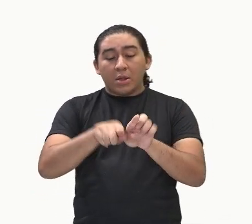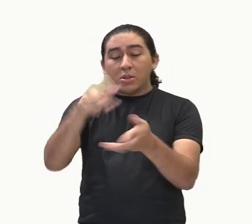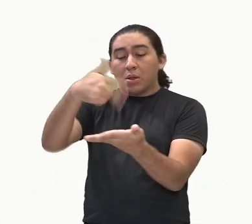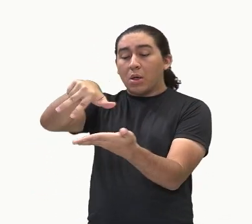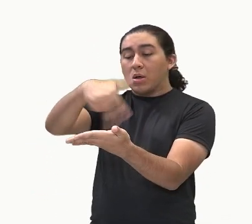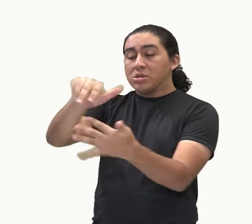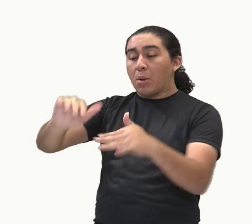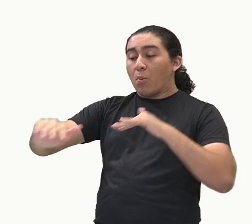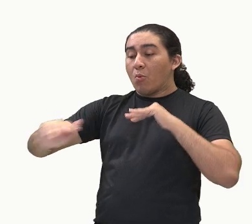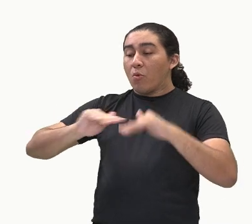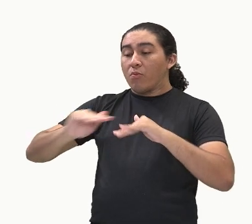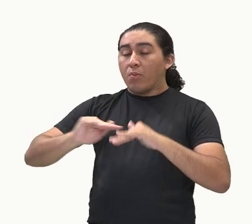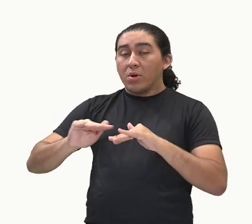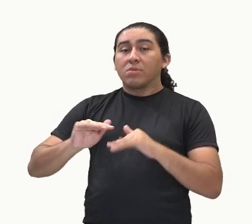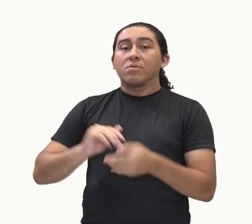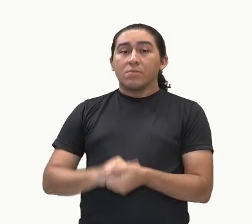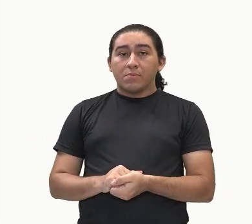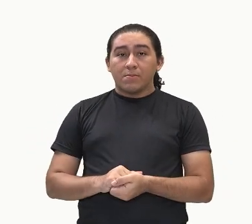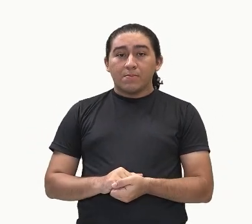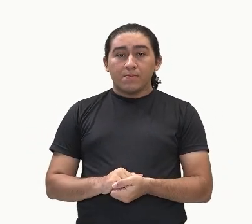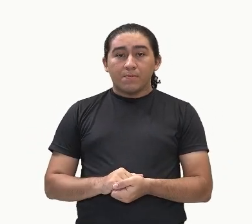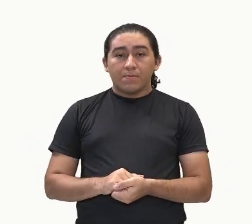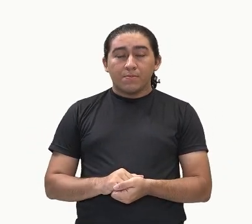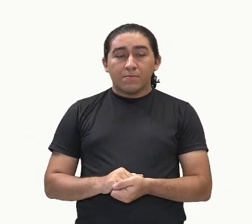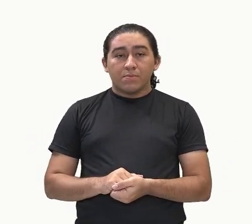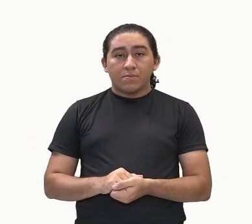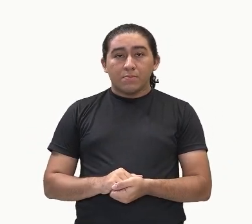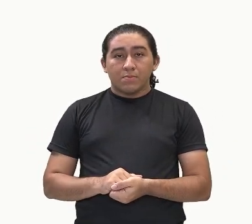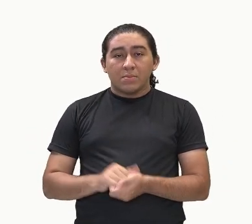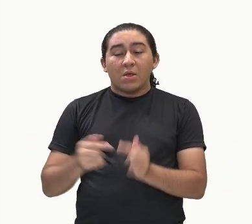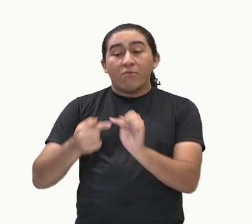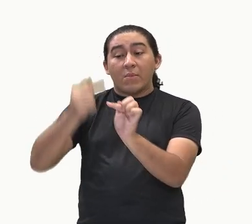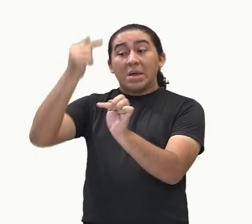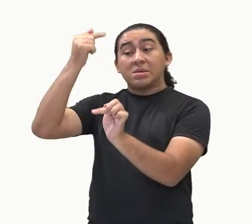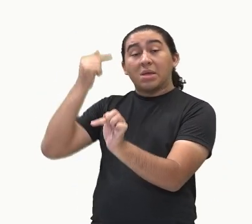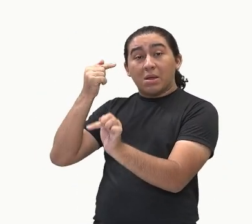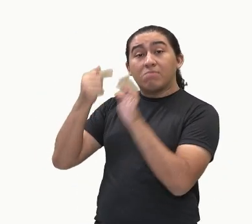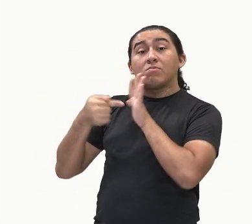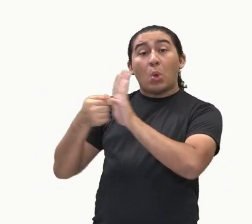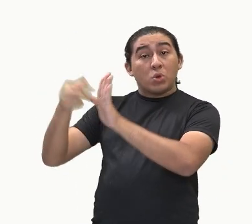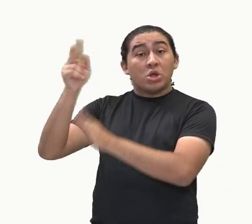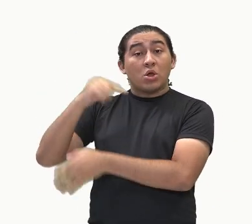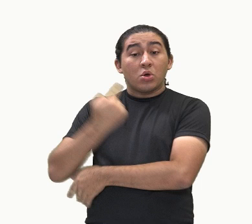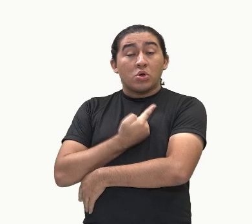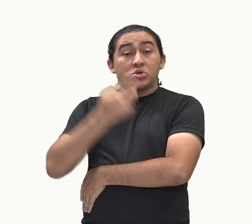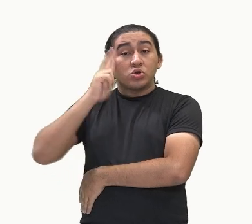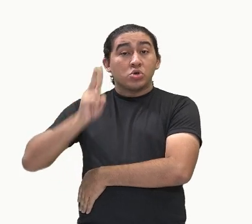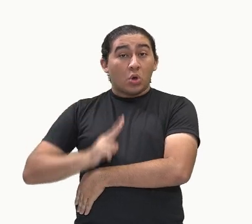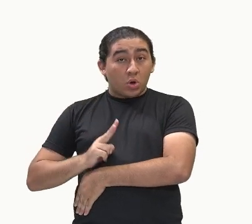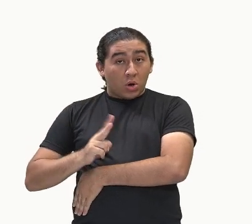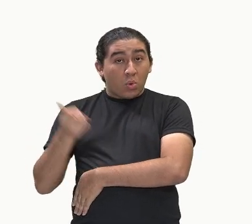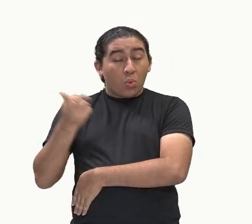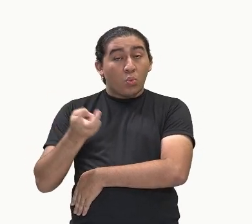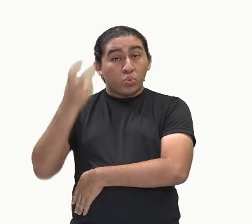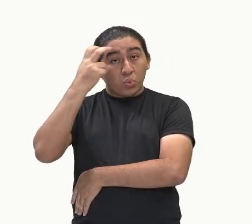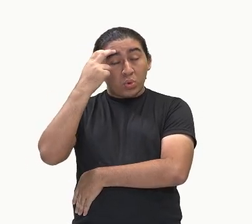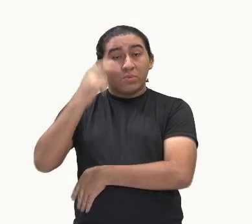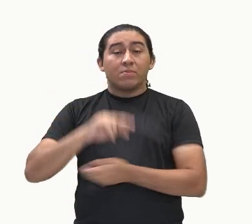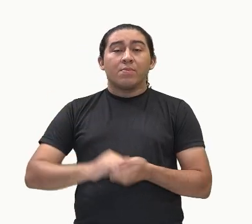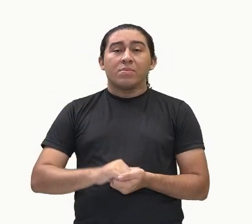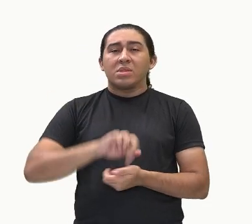movimento aquilo que também nos representa. Não só o que nos representa